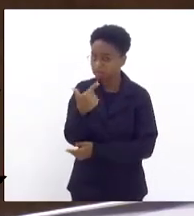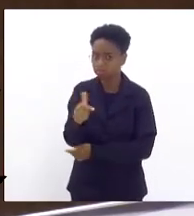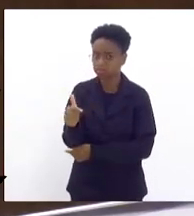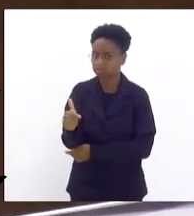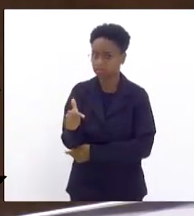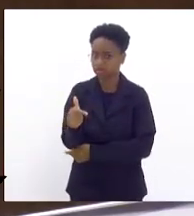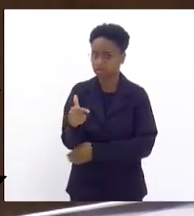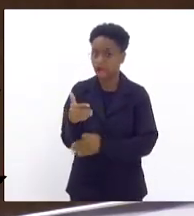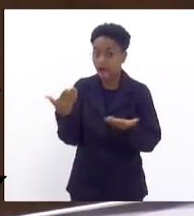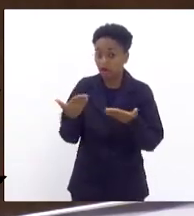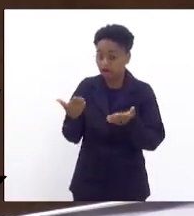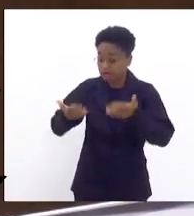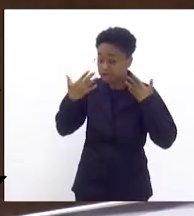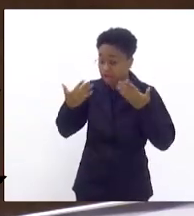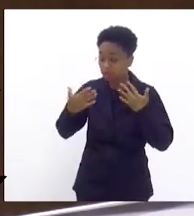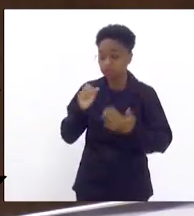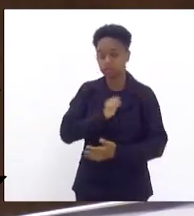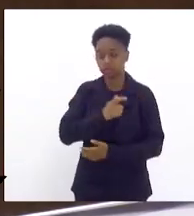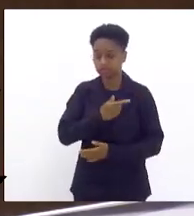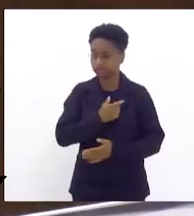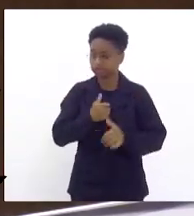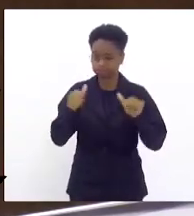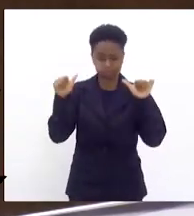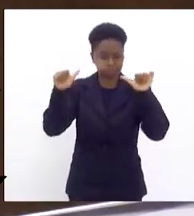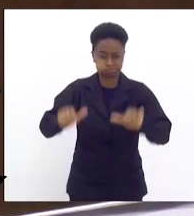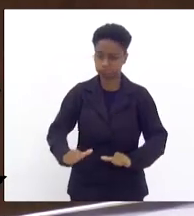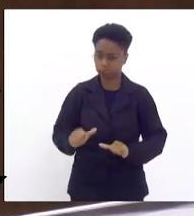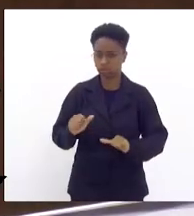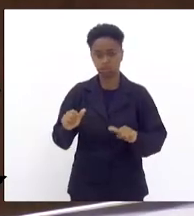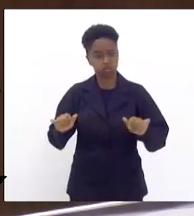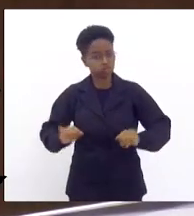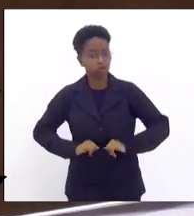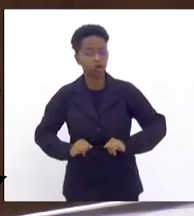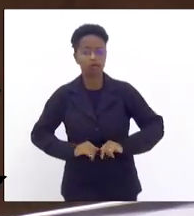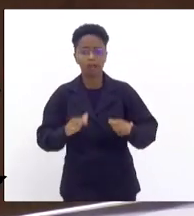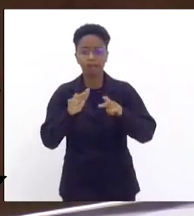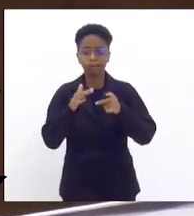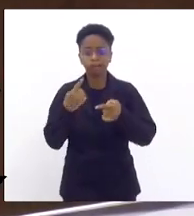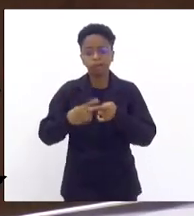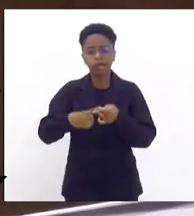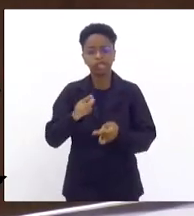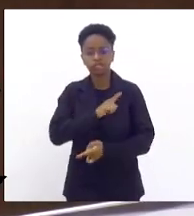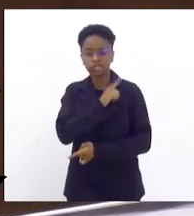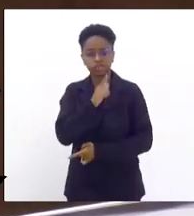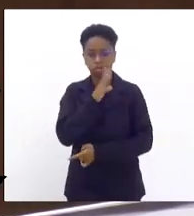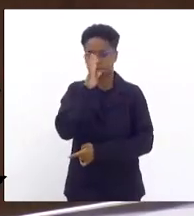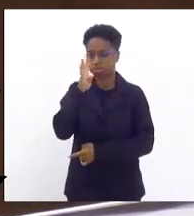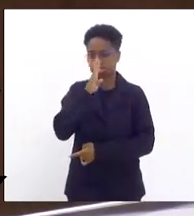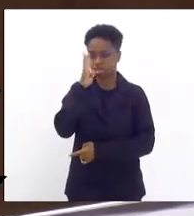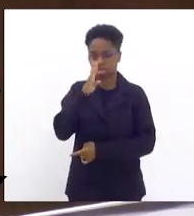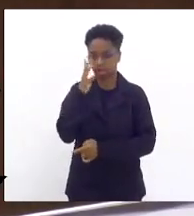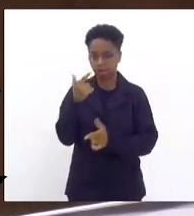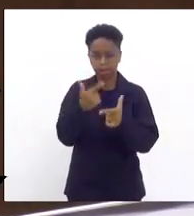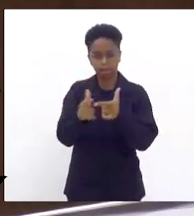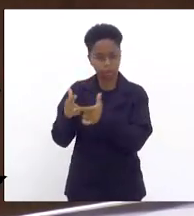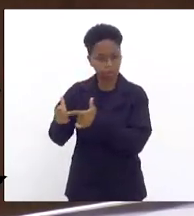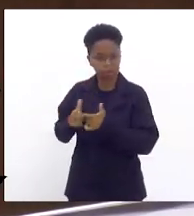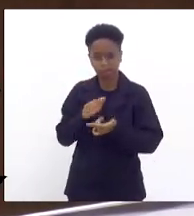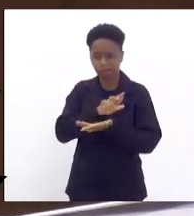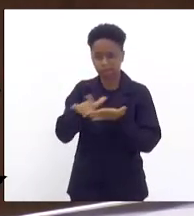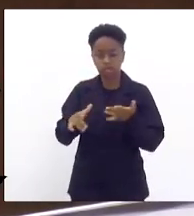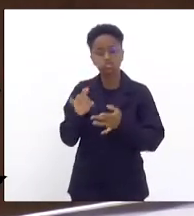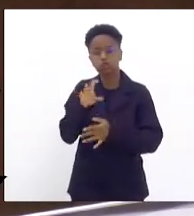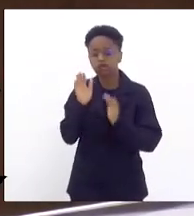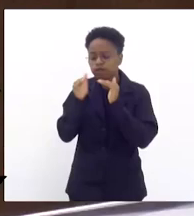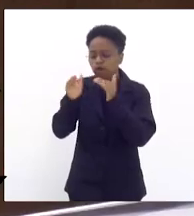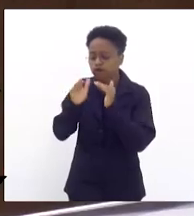São Gonçalo sofreu as consequências de uma gestão, no mínimo, inconsequente, que visa o lucro a